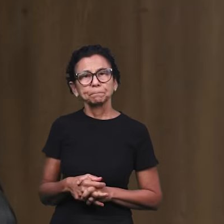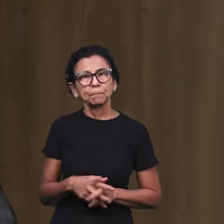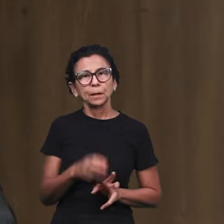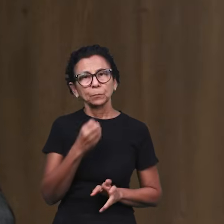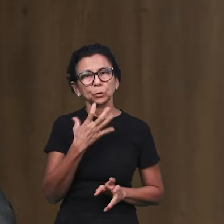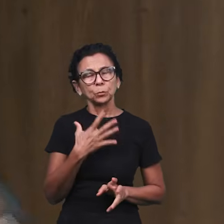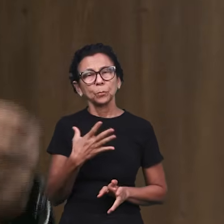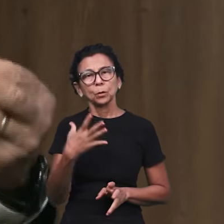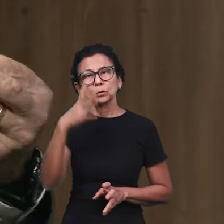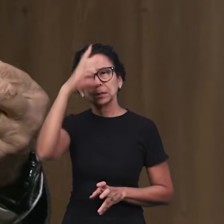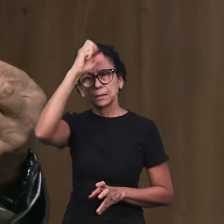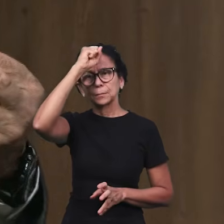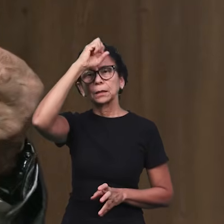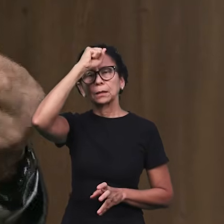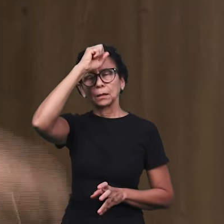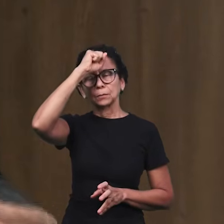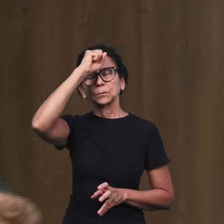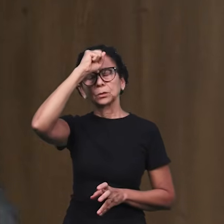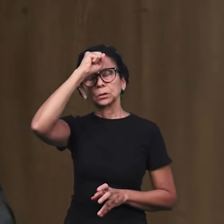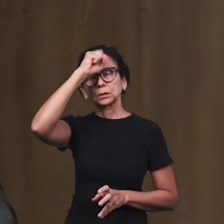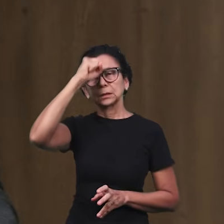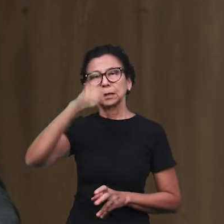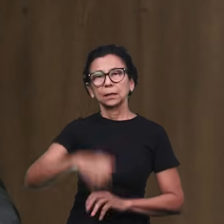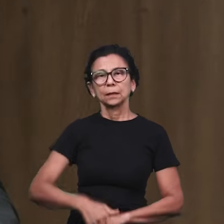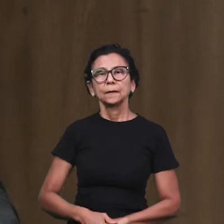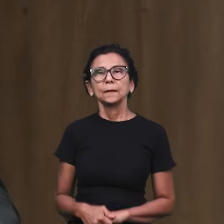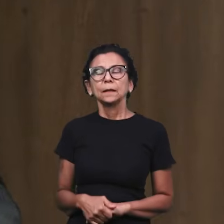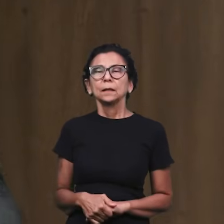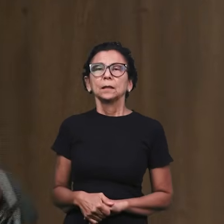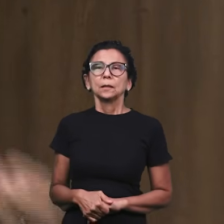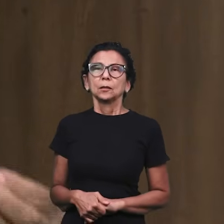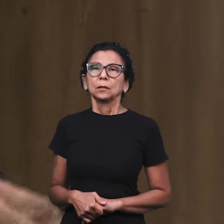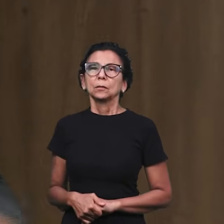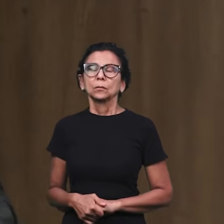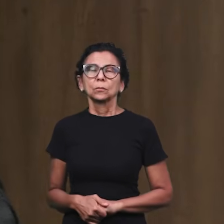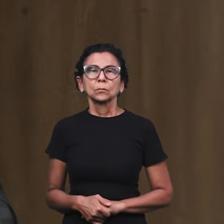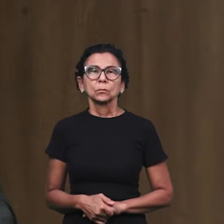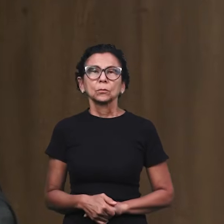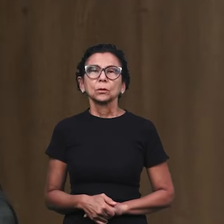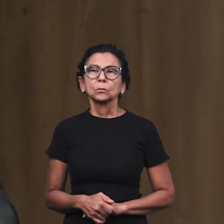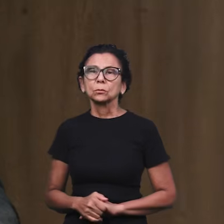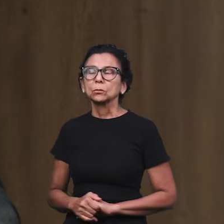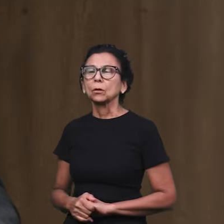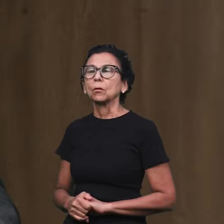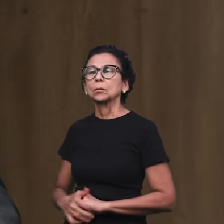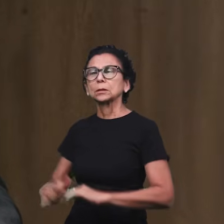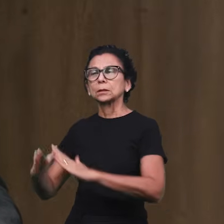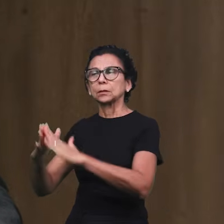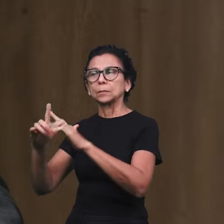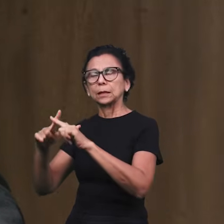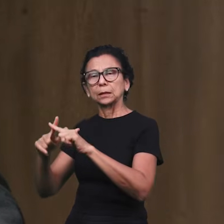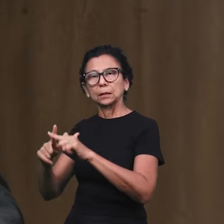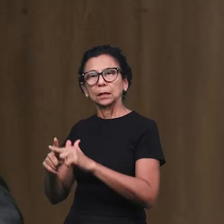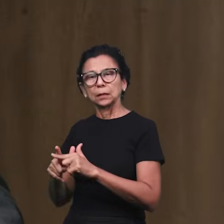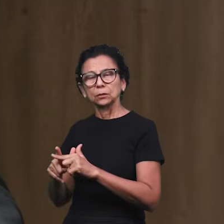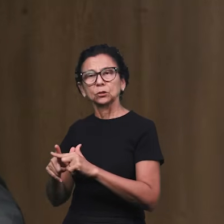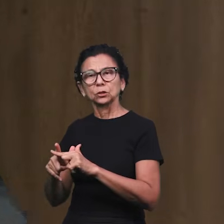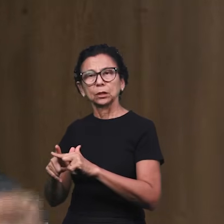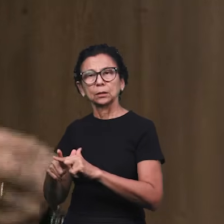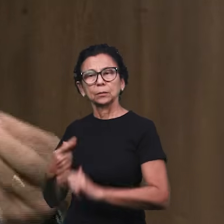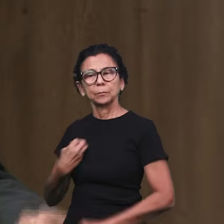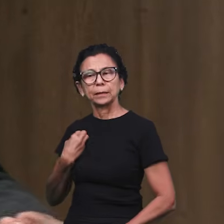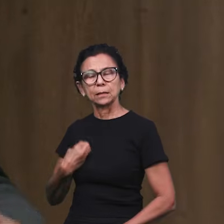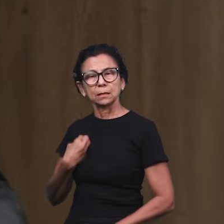muito bem quando nós temos a nossa participação ativa numa igreja, né? Porque